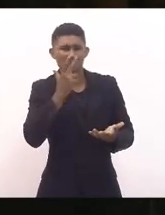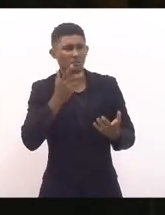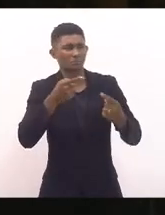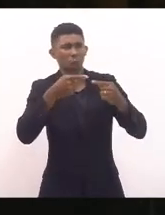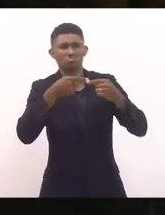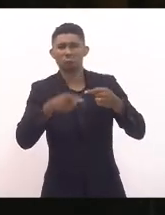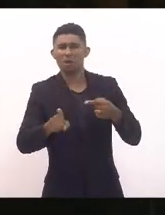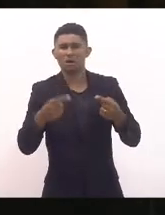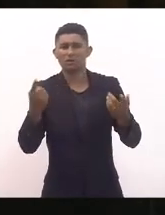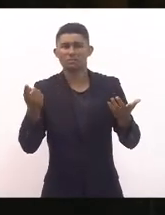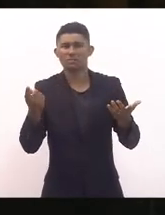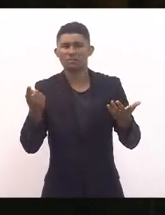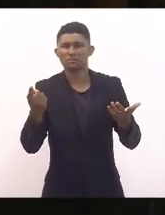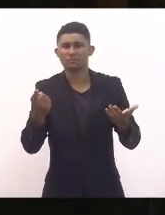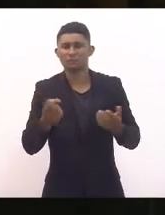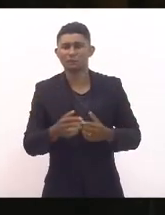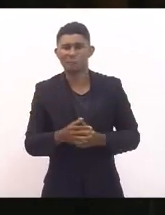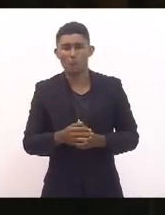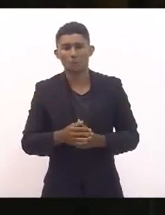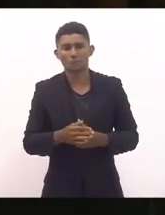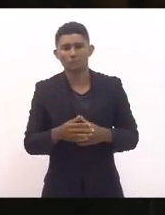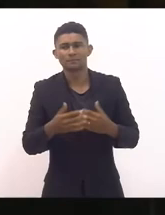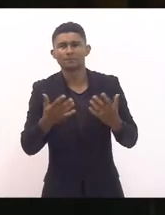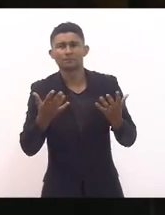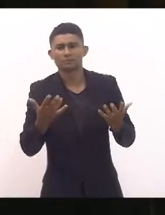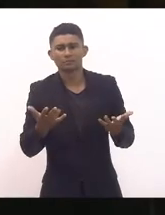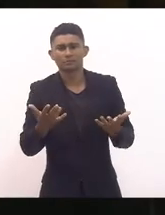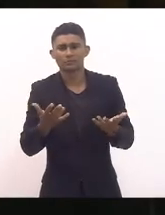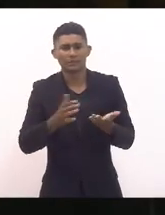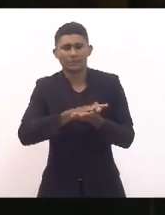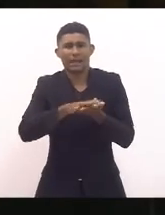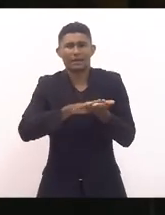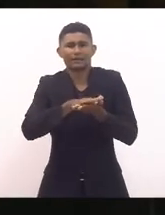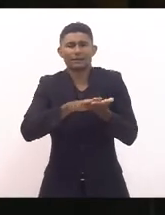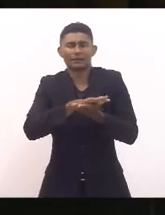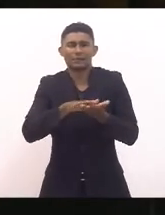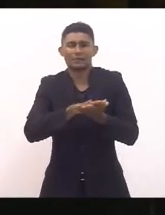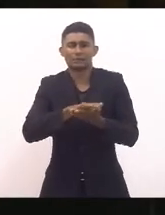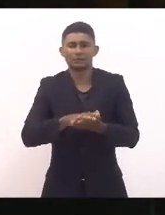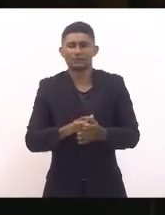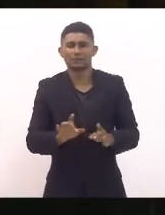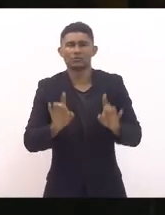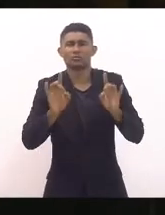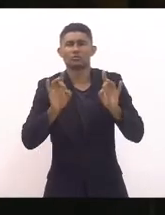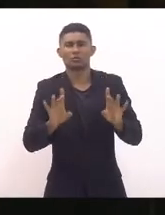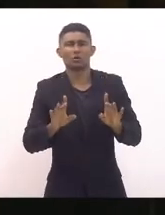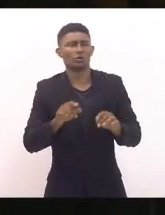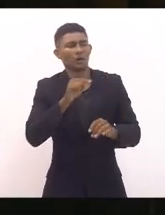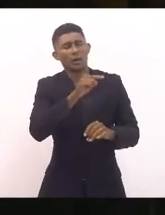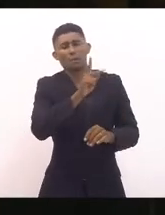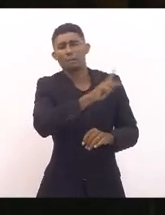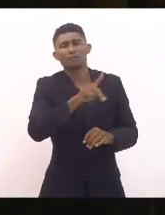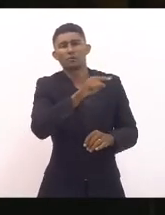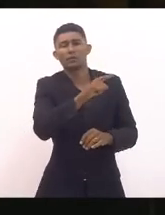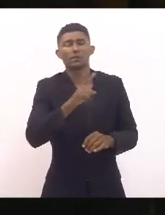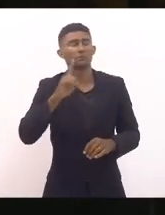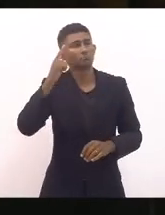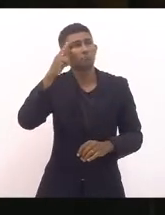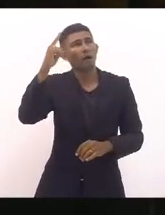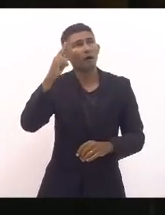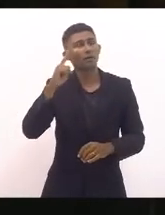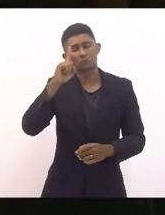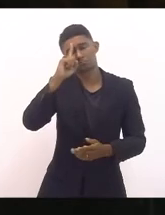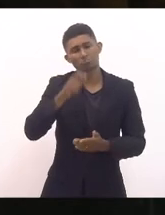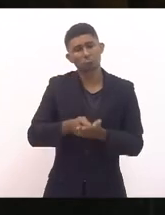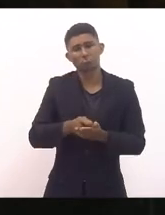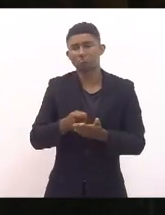tem nada relatado como nada, apenas um R-quero de uma professora